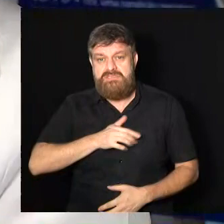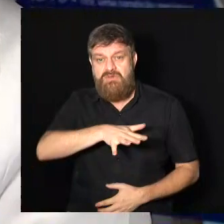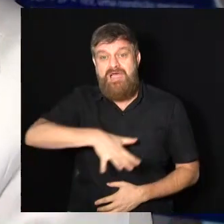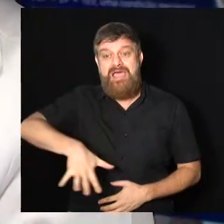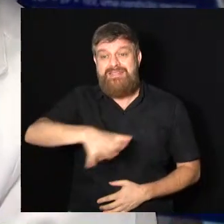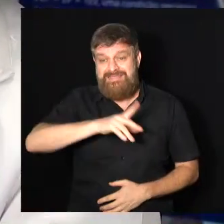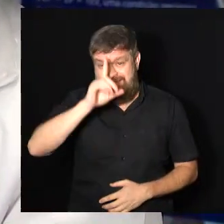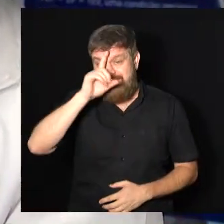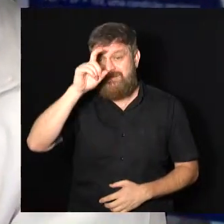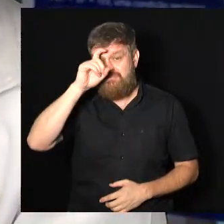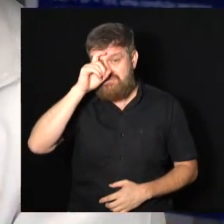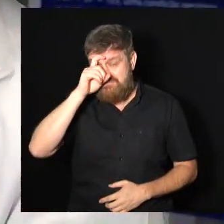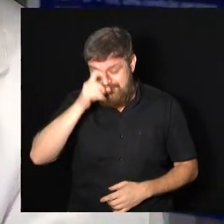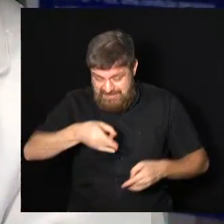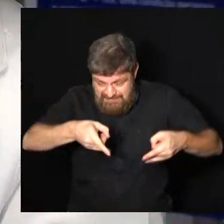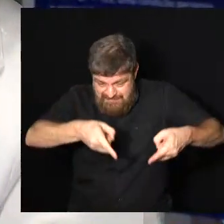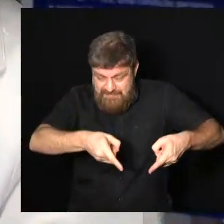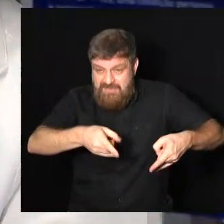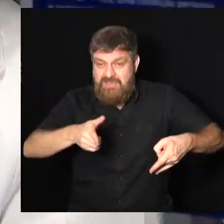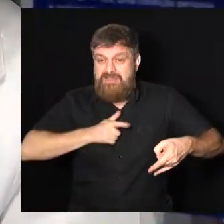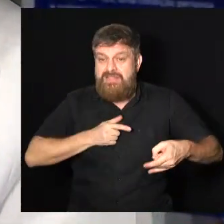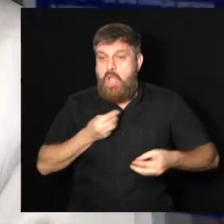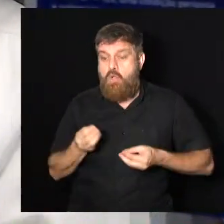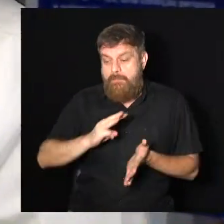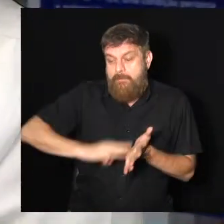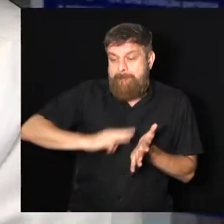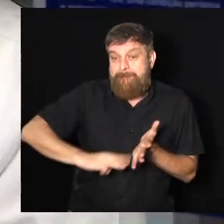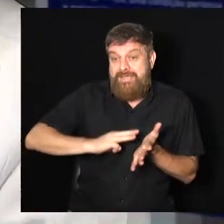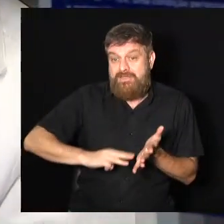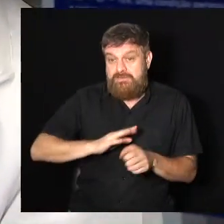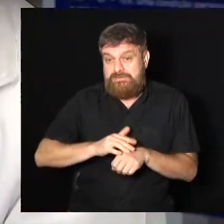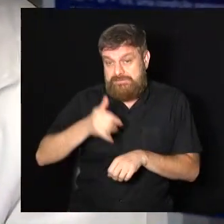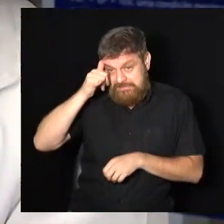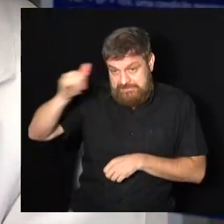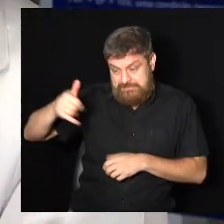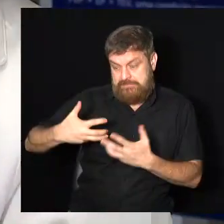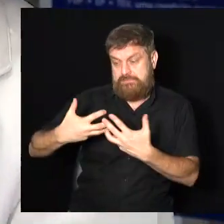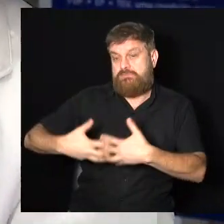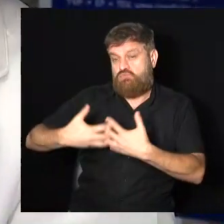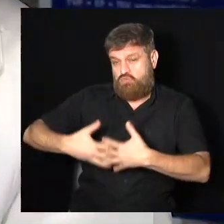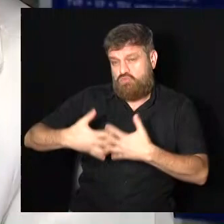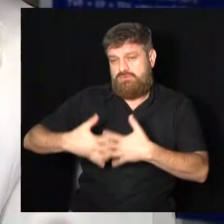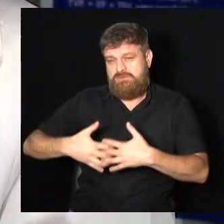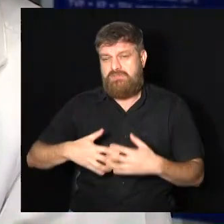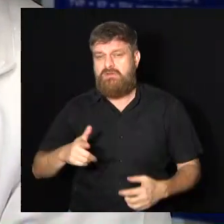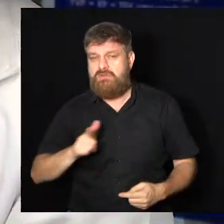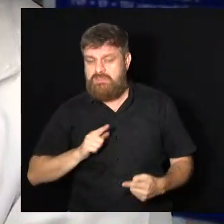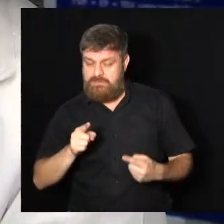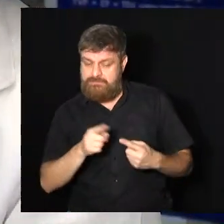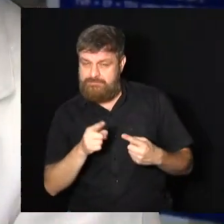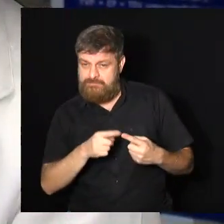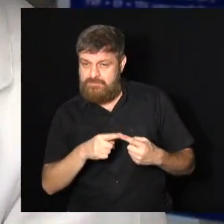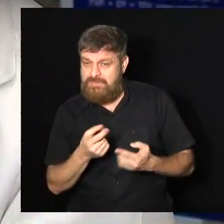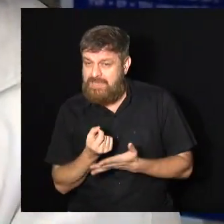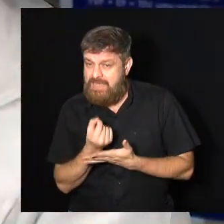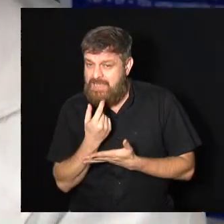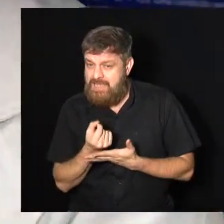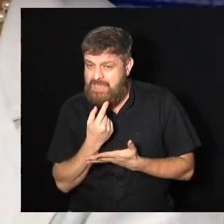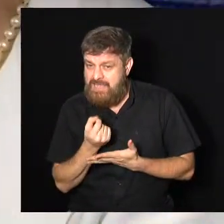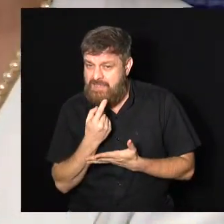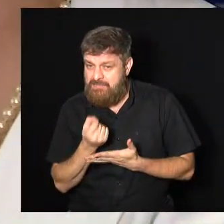hospitalar. Daí a necessidade de métodos de prevenção que são reconhecidamente efetivos, que são uso de medicamentos